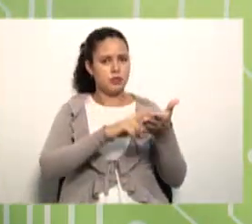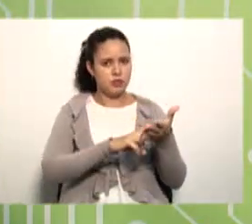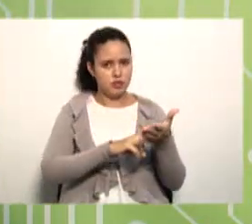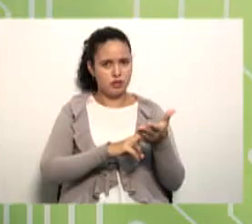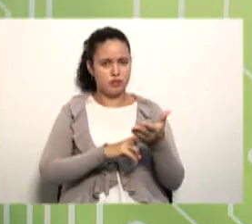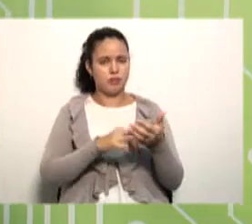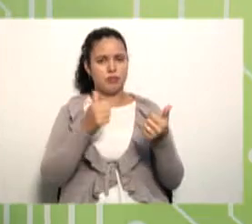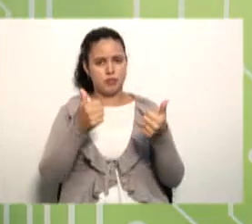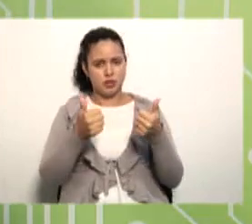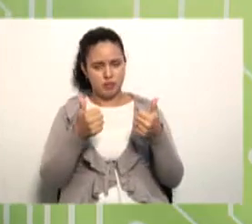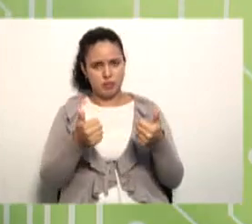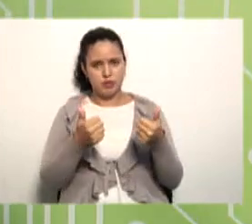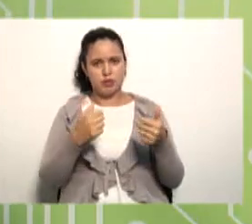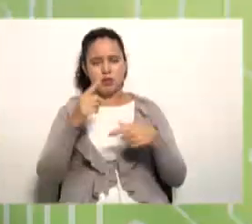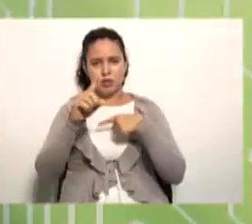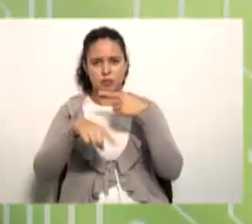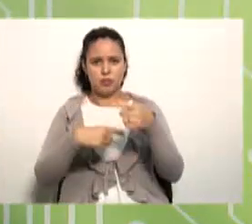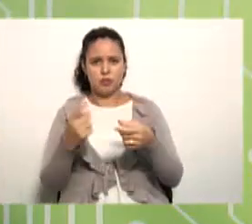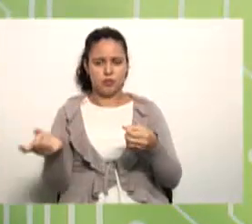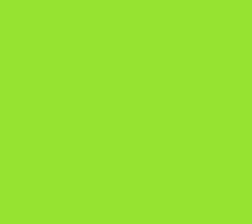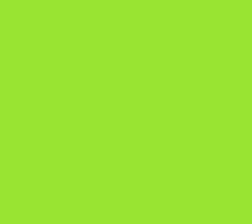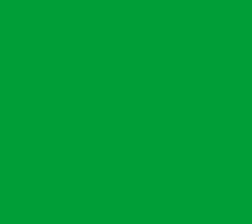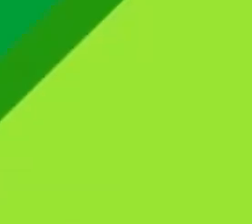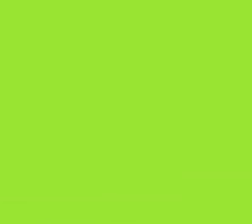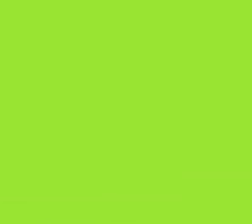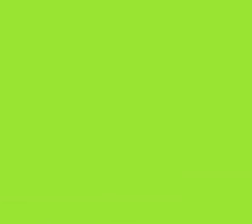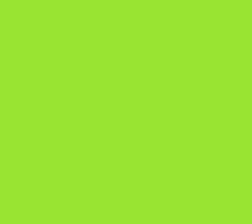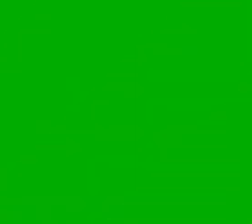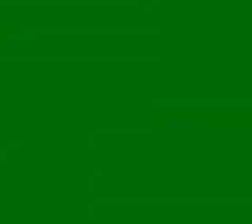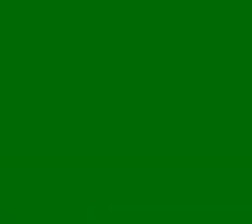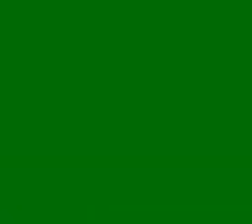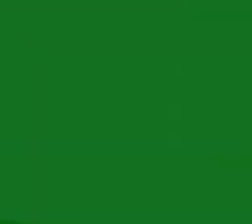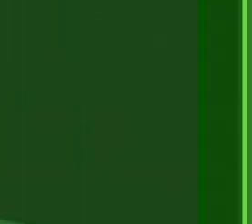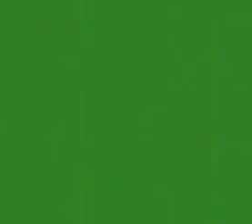sido produtiva e já voltamos para a correção.